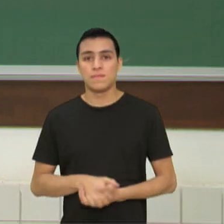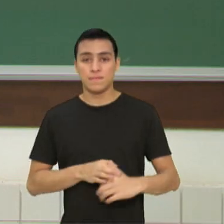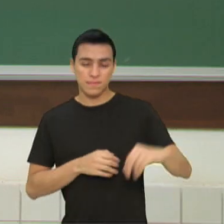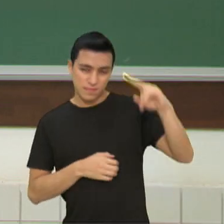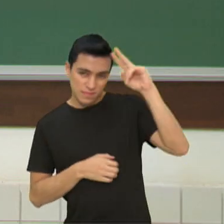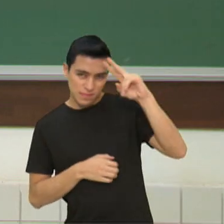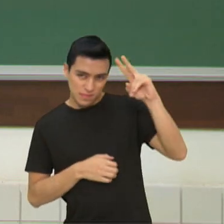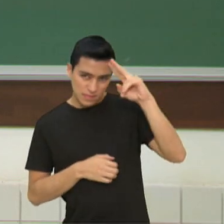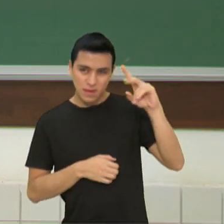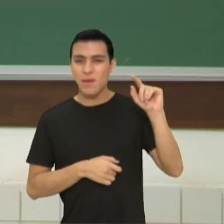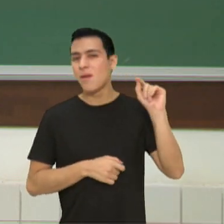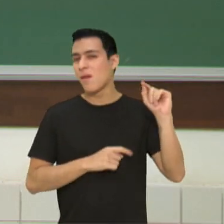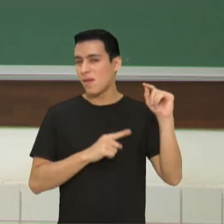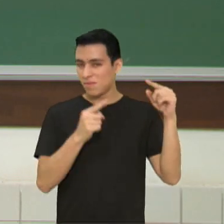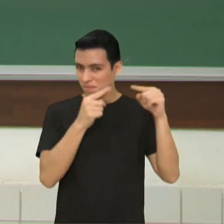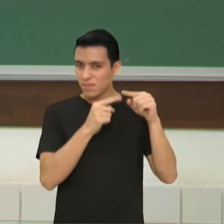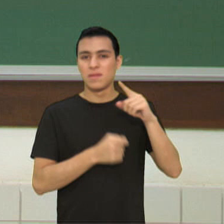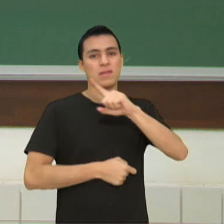Lembrando do primeiro ano,